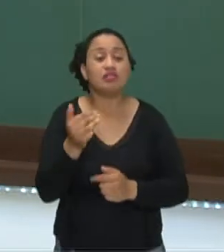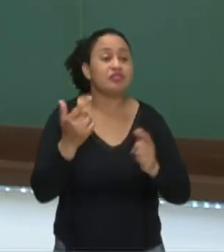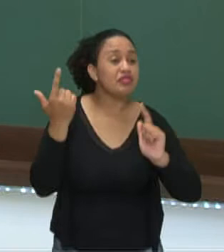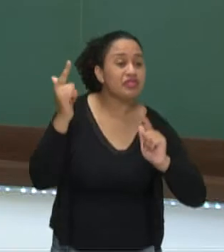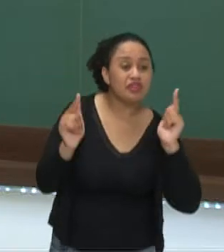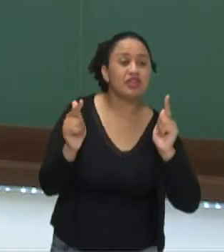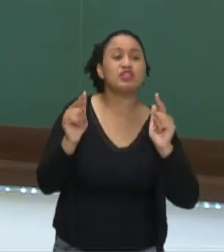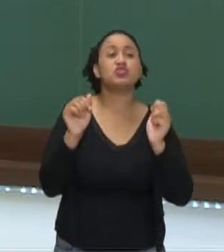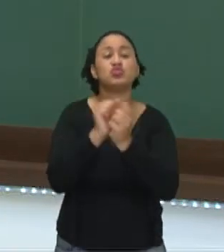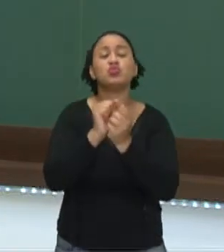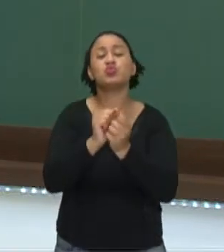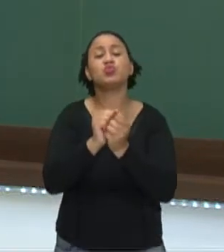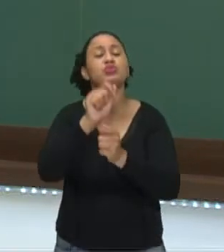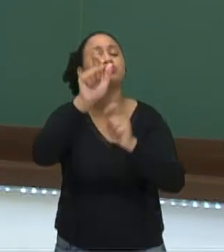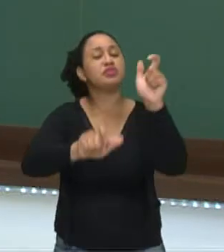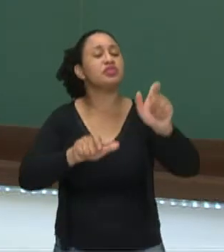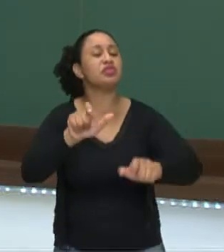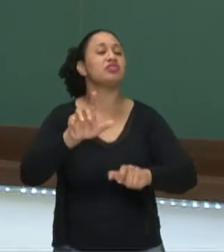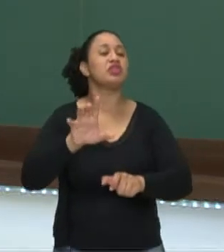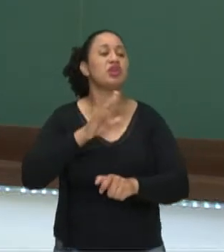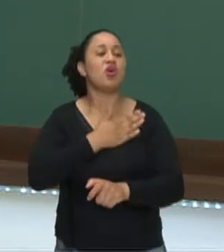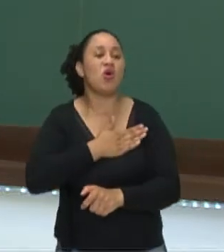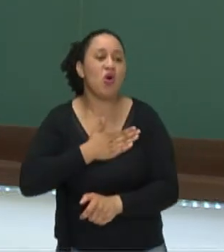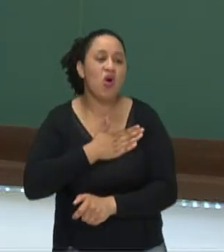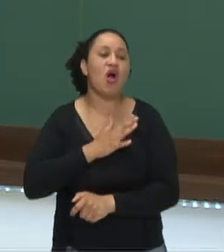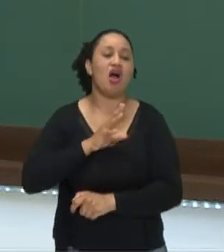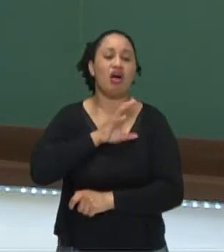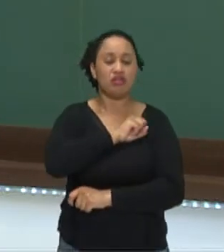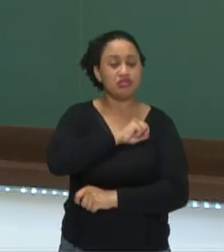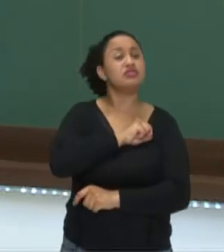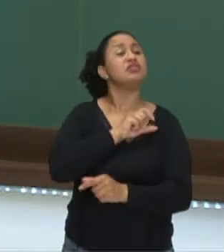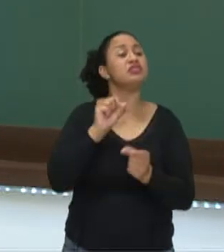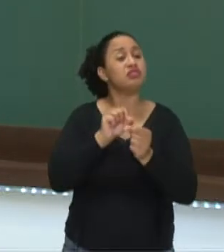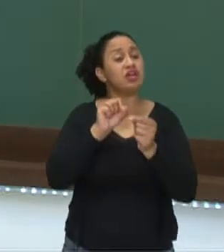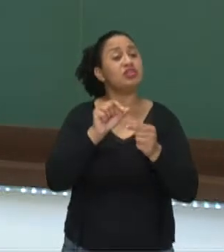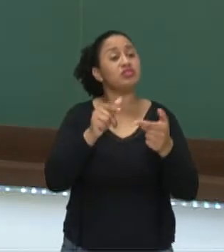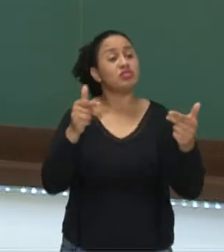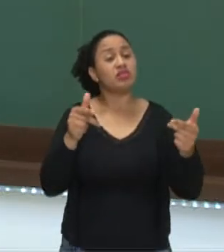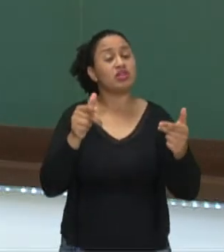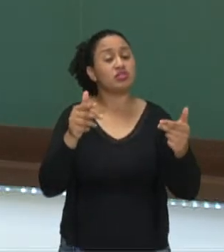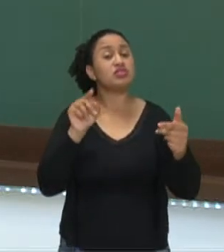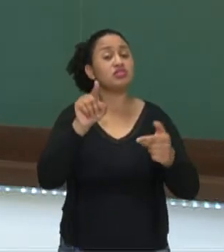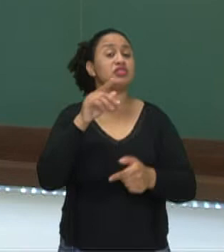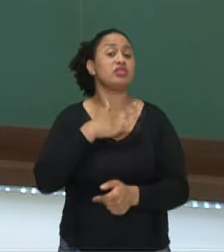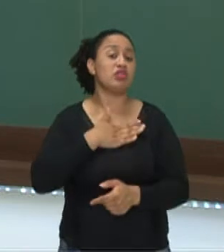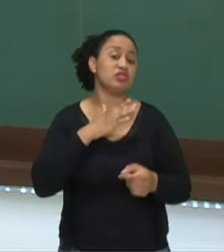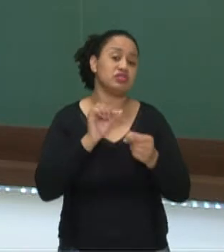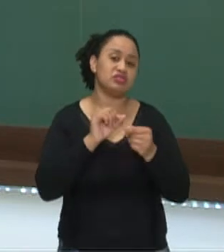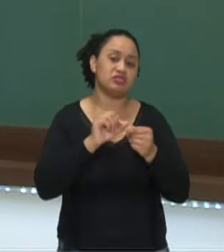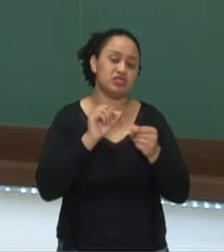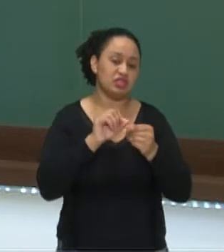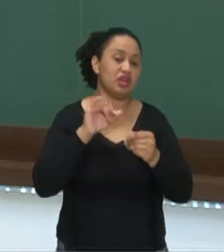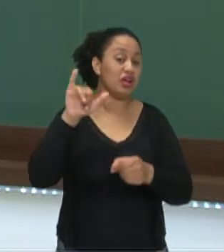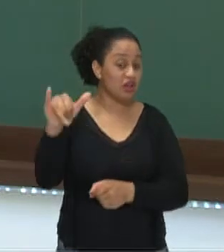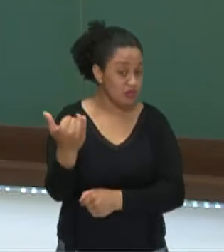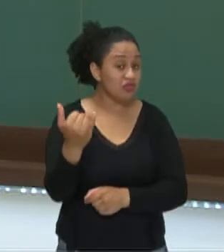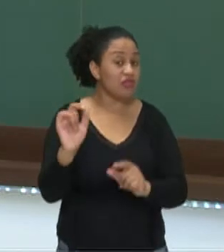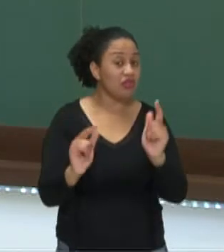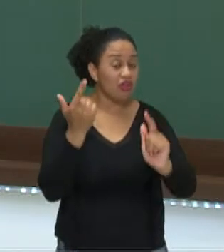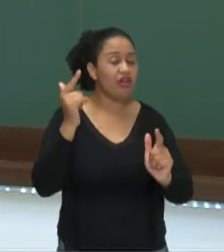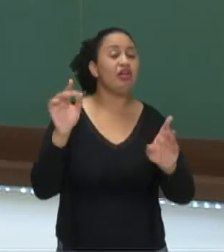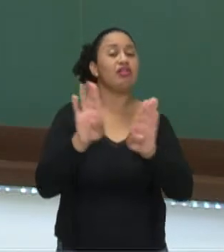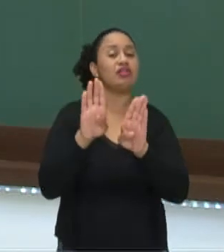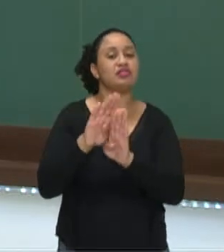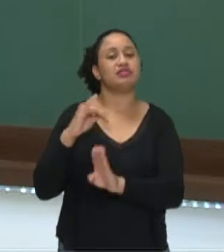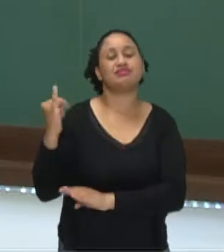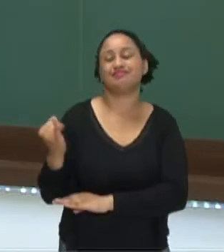que você gosta de estar junto. Faça aquilo que você gosta de fazer. Divertir-se é importante